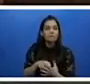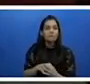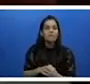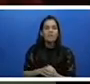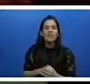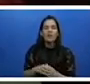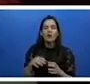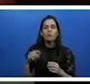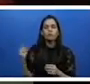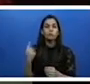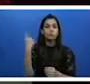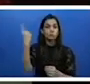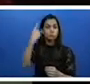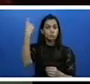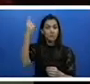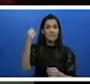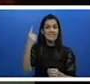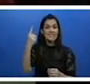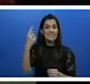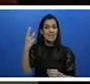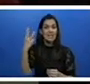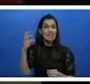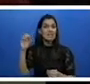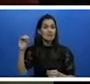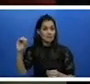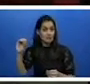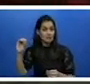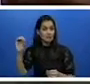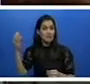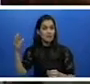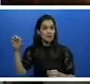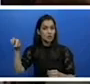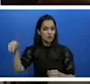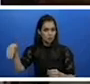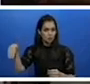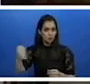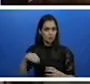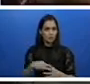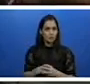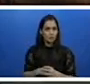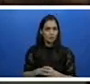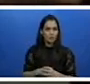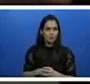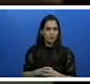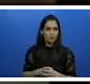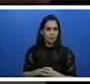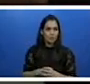mede 130 centímetros e 2